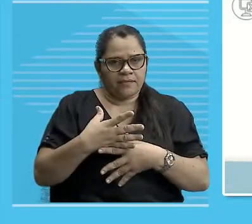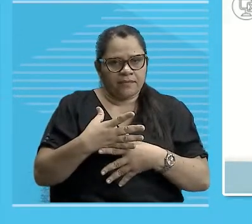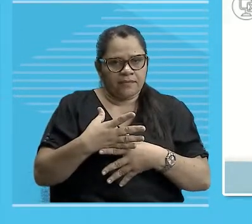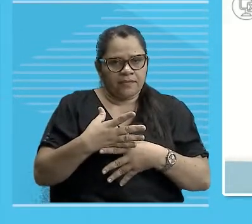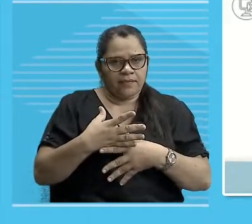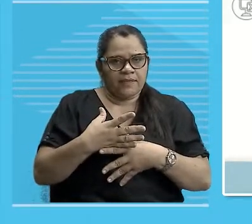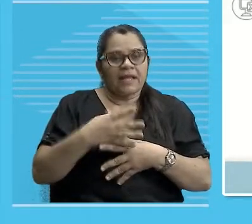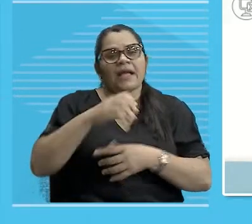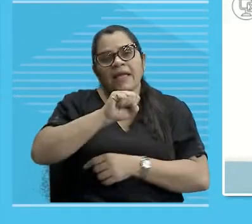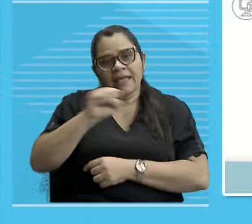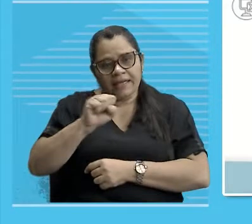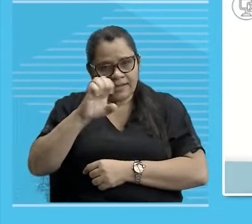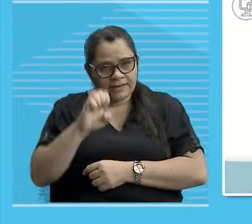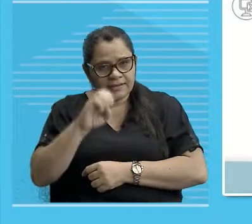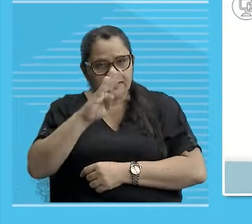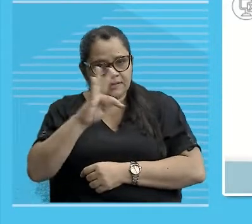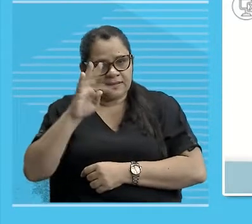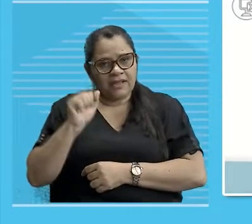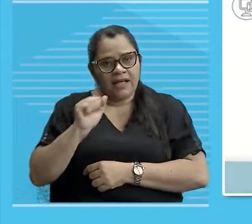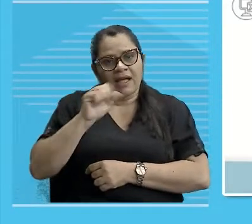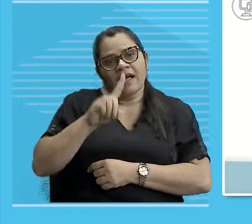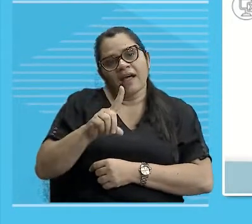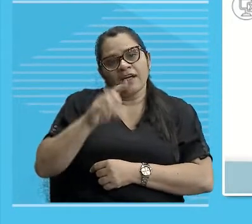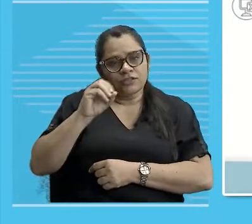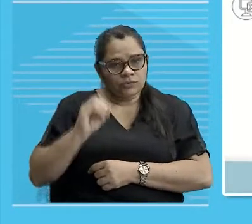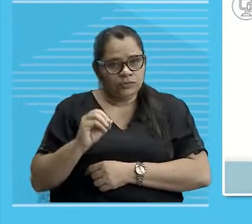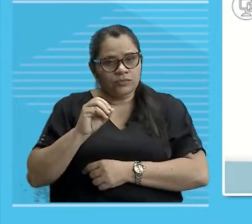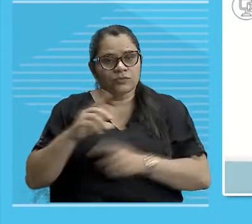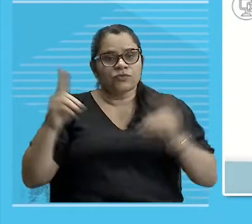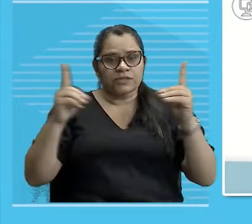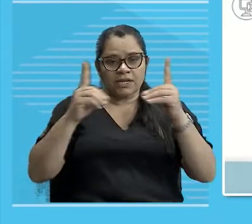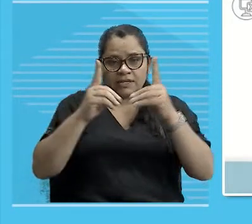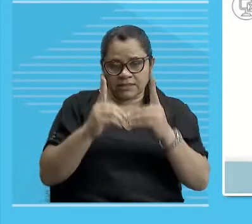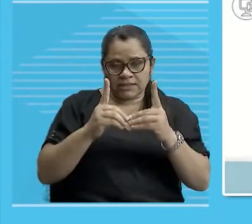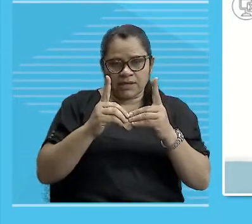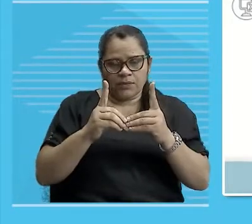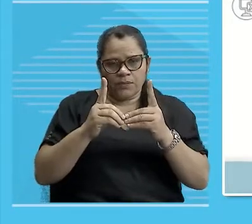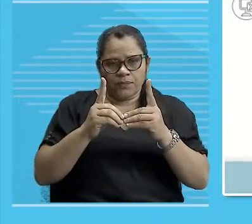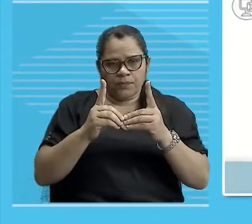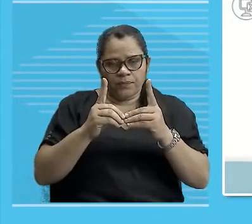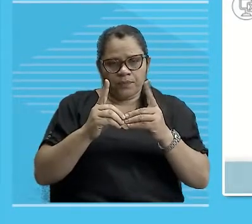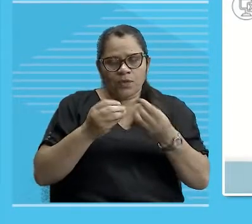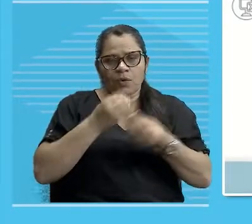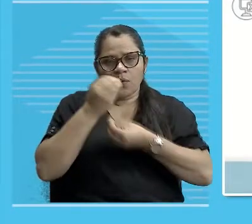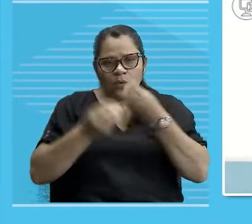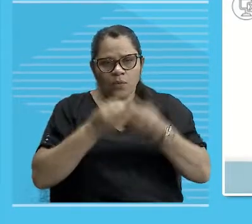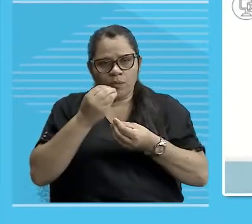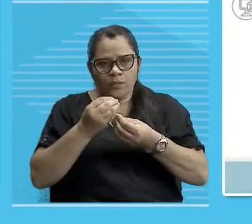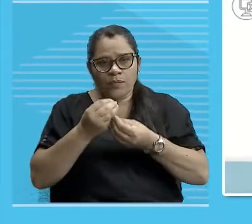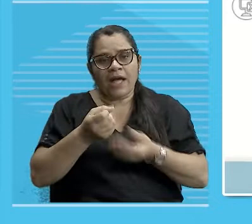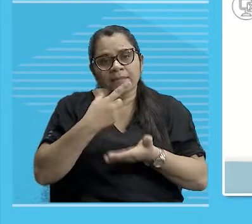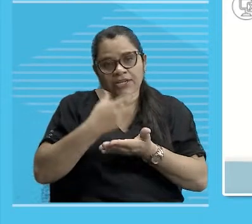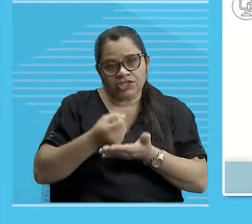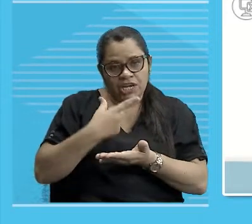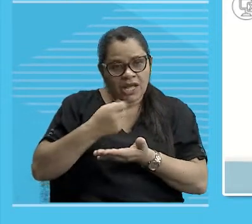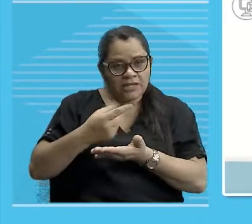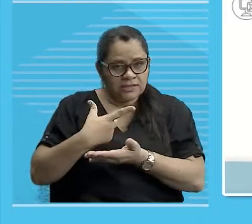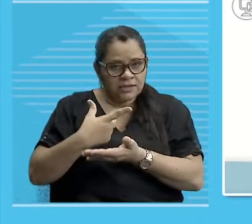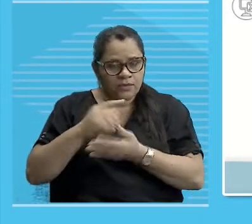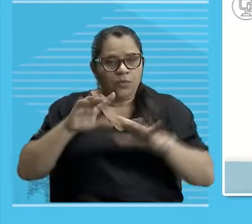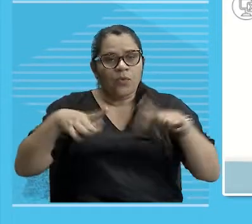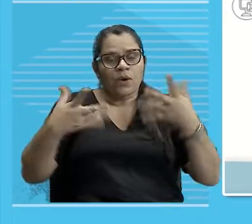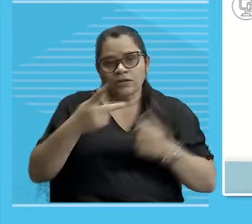Estado de sedação mínima do paciente. O estado de sedação mínima do paciente é quando ele